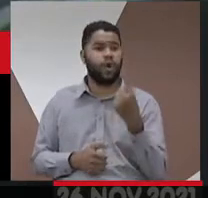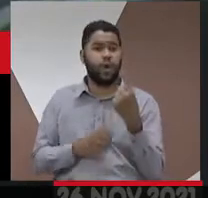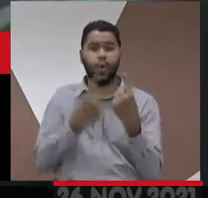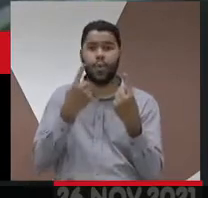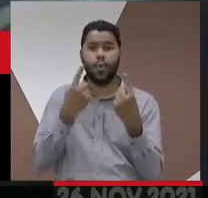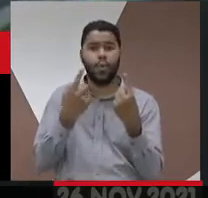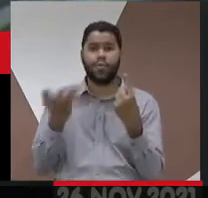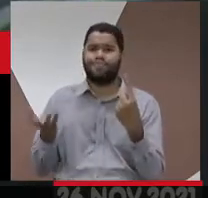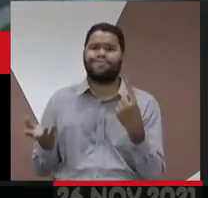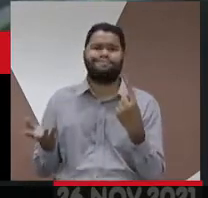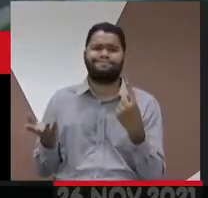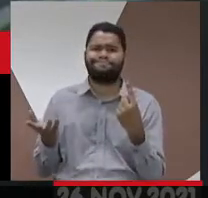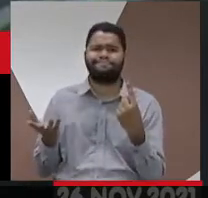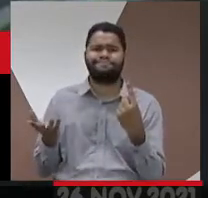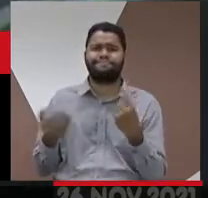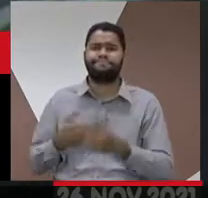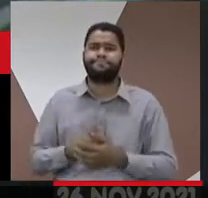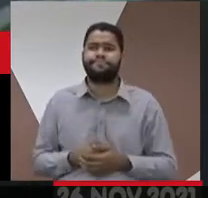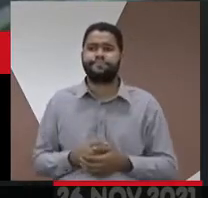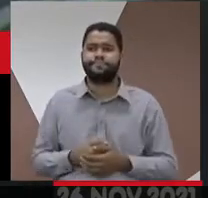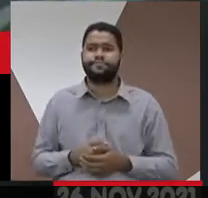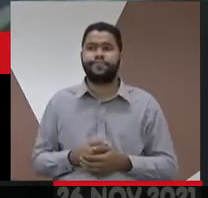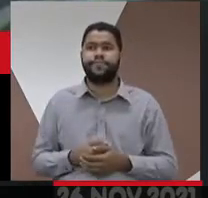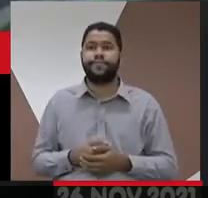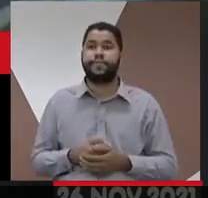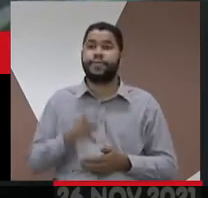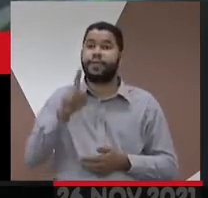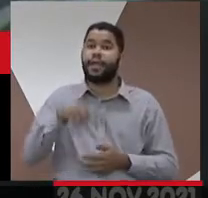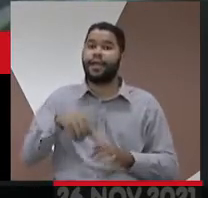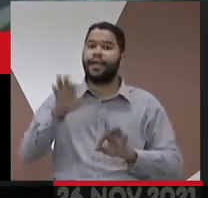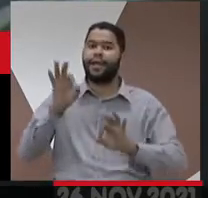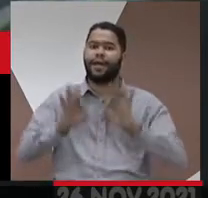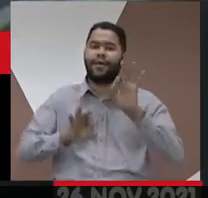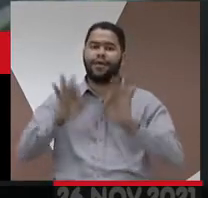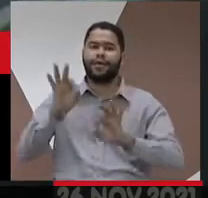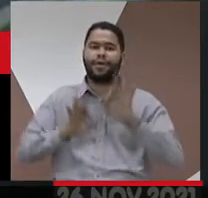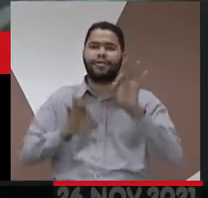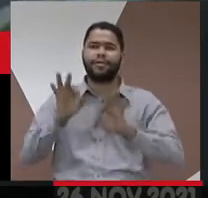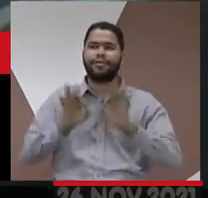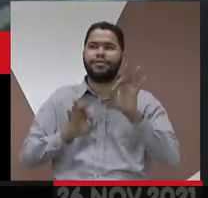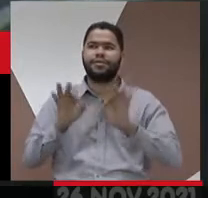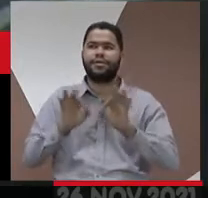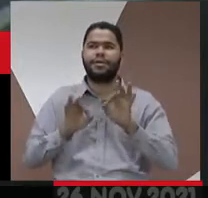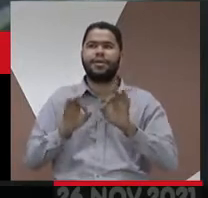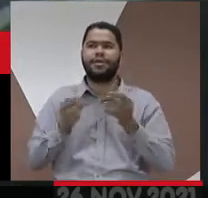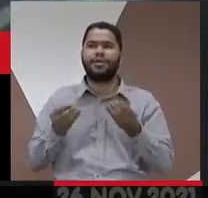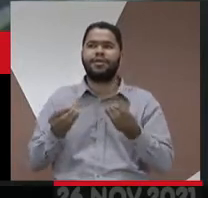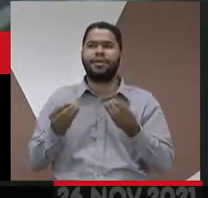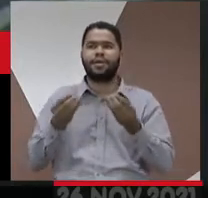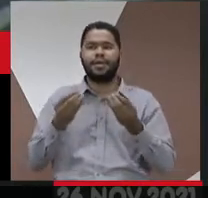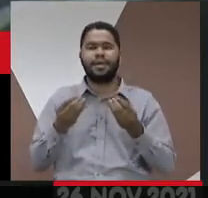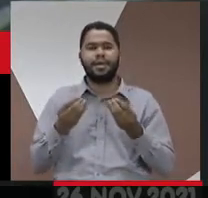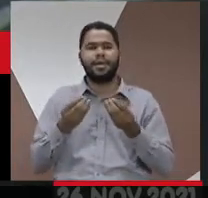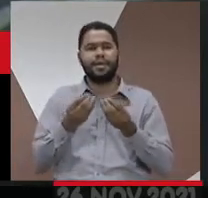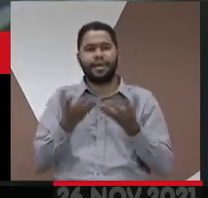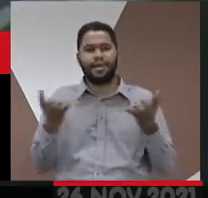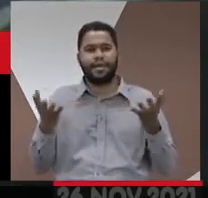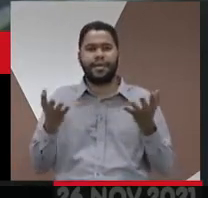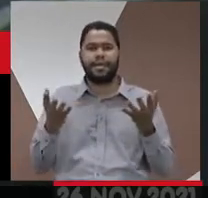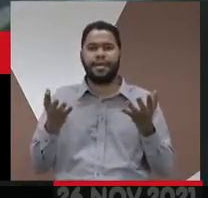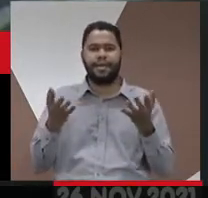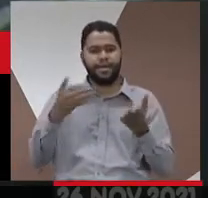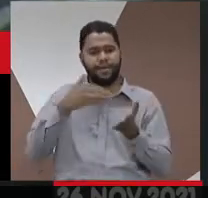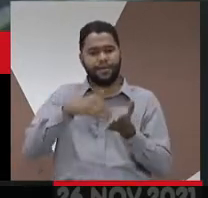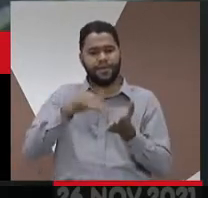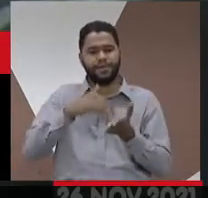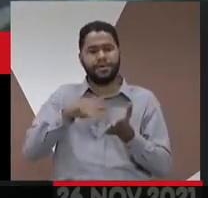microfone. Essa que é a organização. Nós damos na mão da CEINFRA, de uma